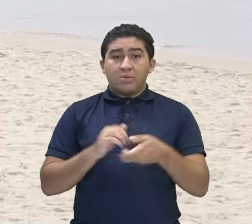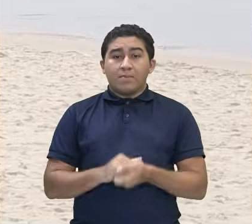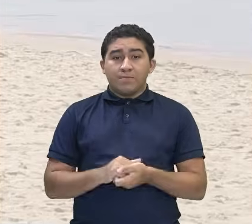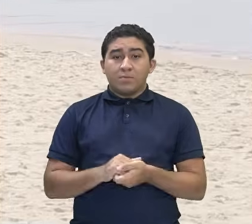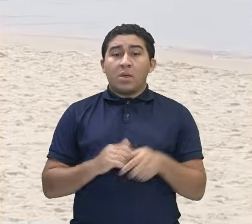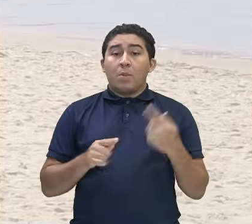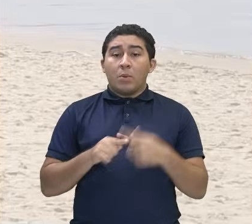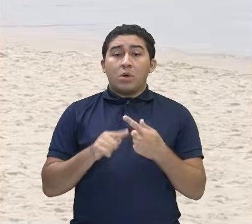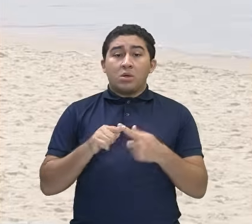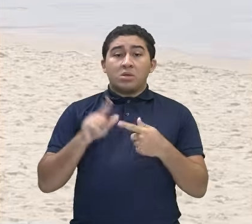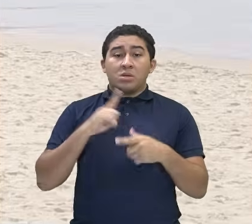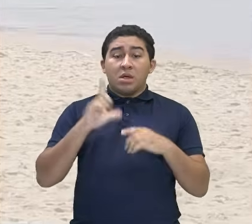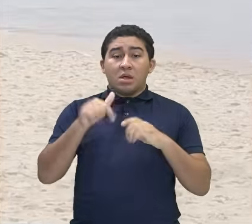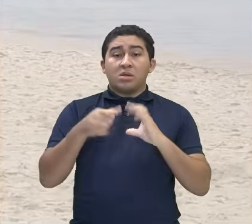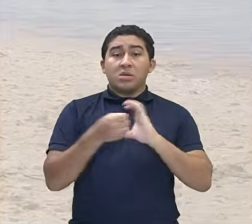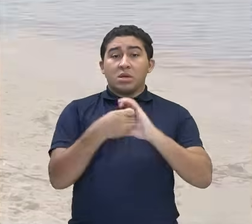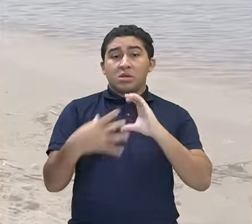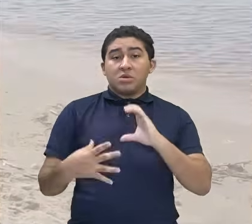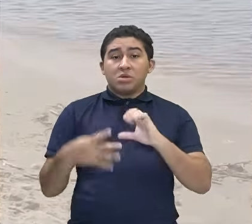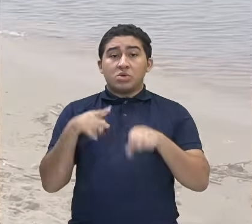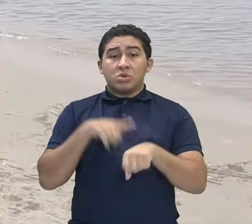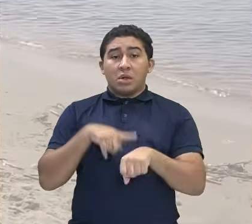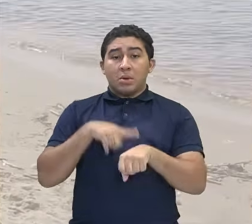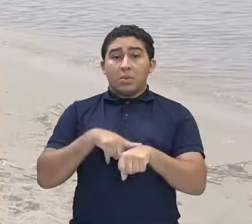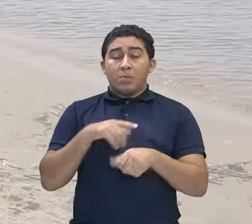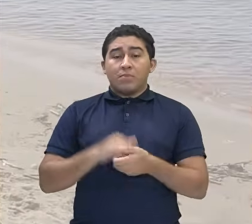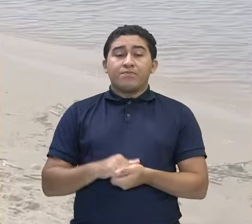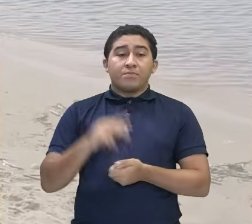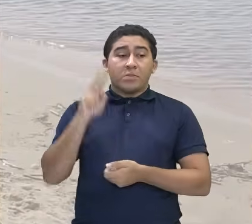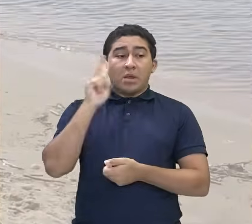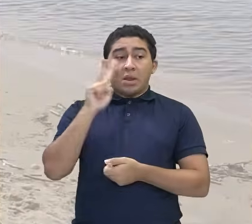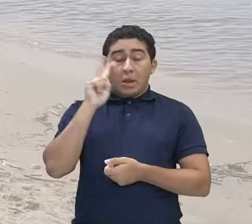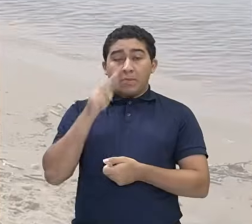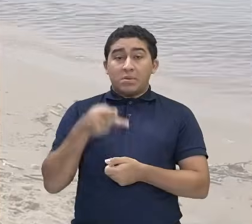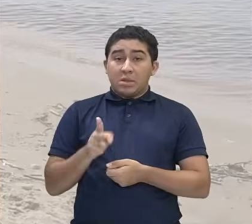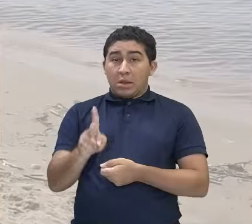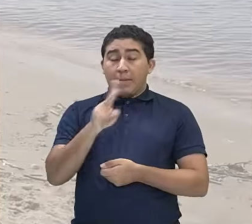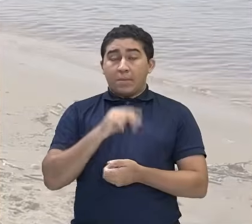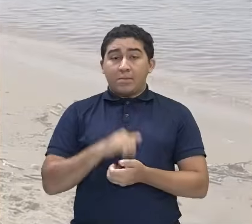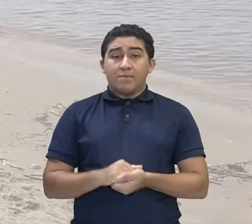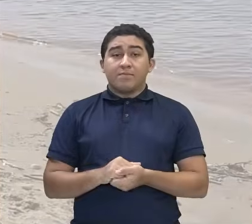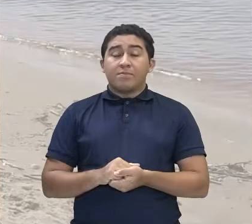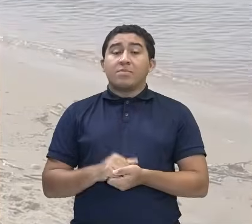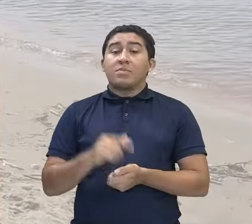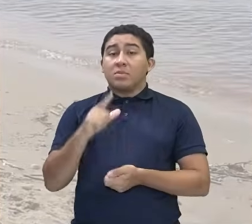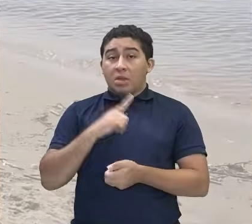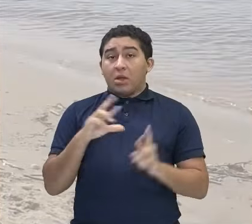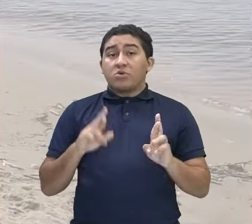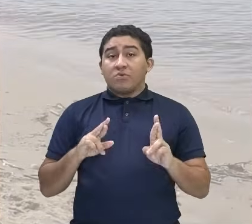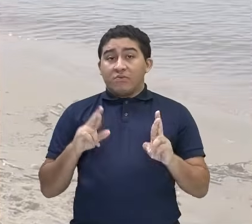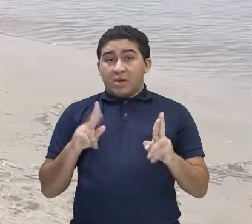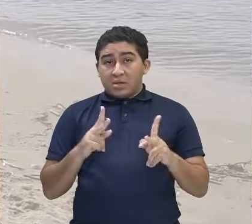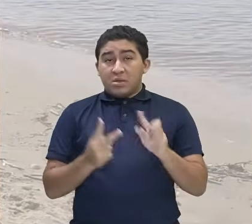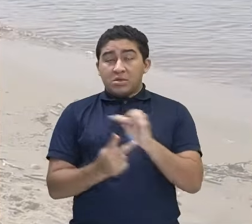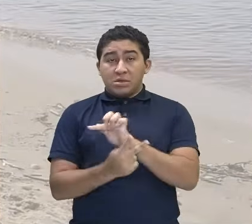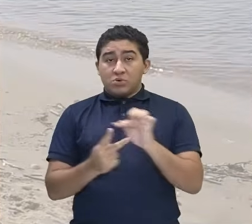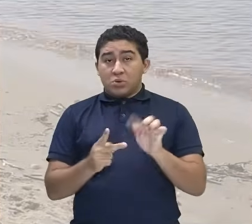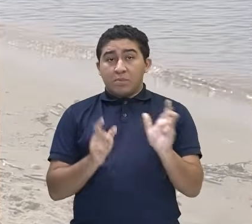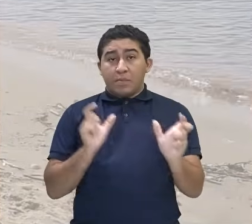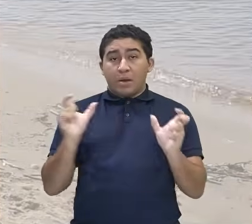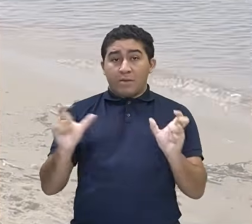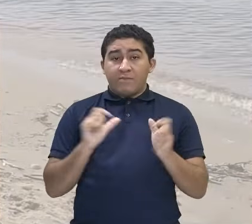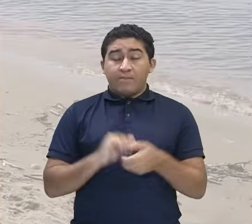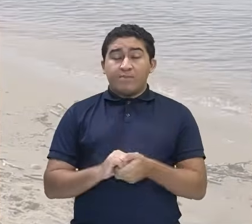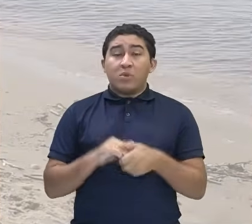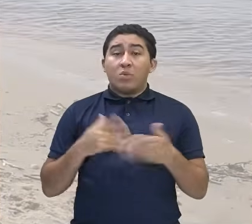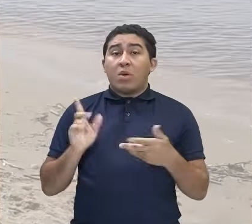dessas características do tempo. Então, não esqueçam mais. Vai existir a diferença entre tempo e clima. E quais são os tipos